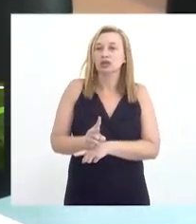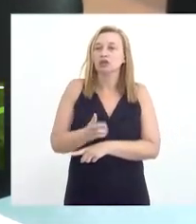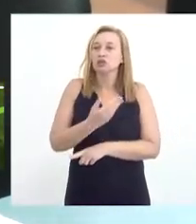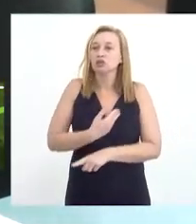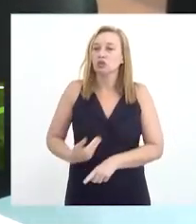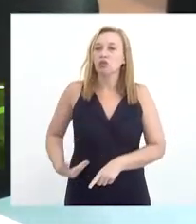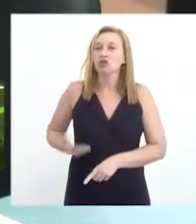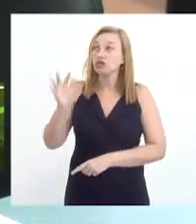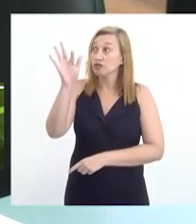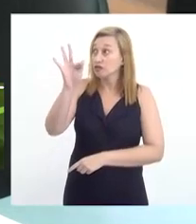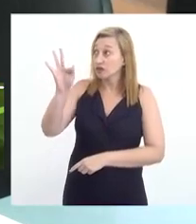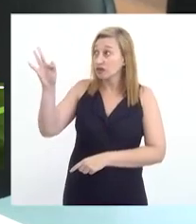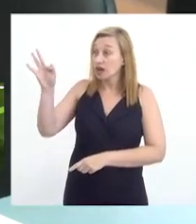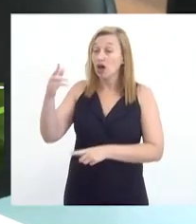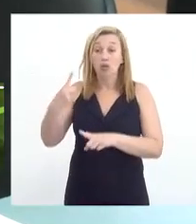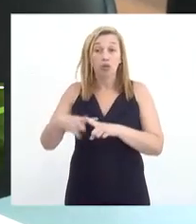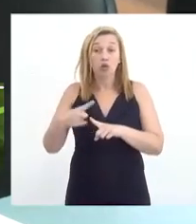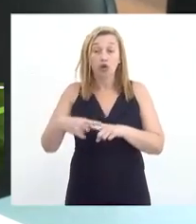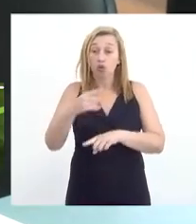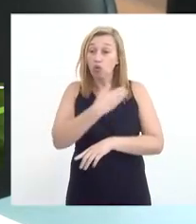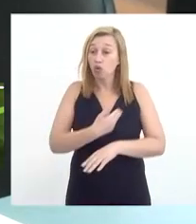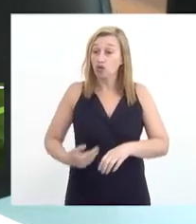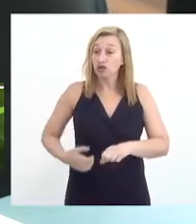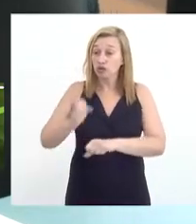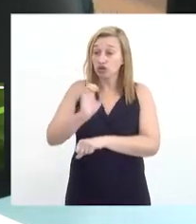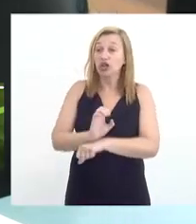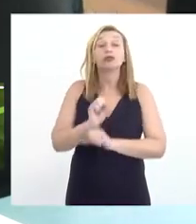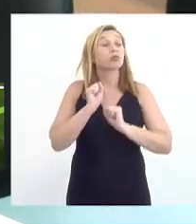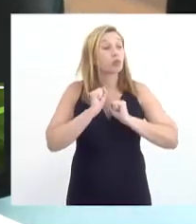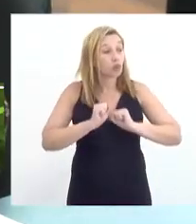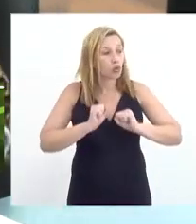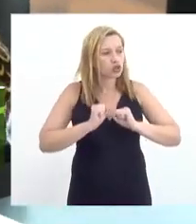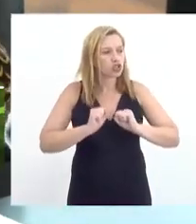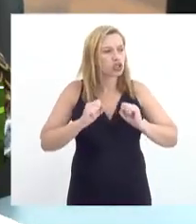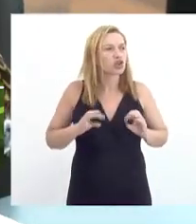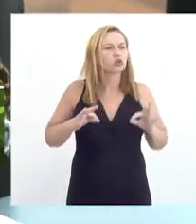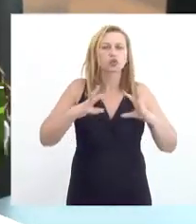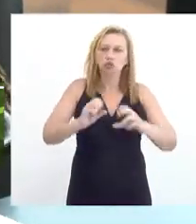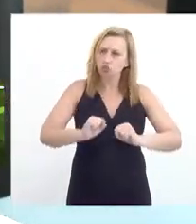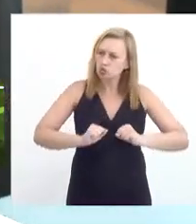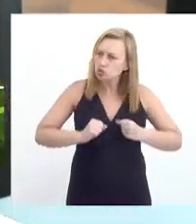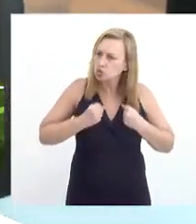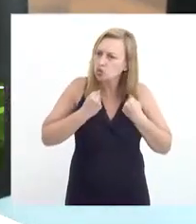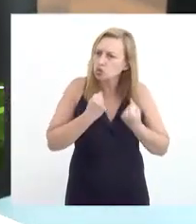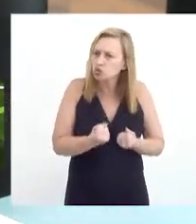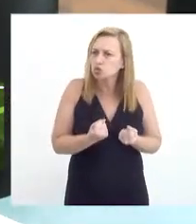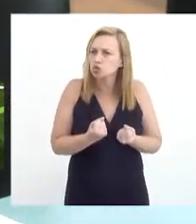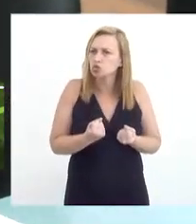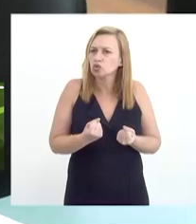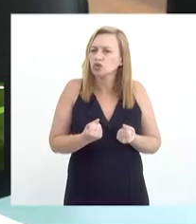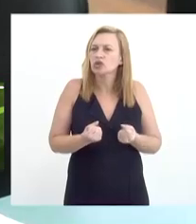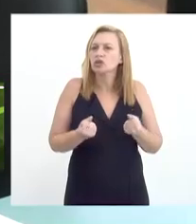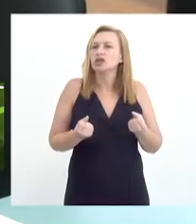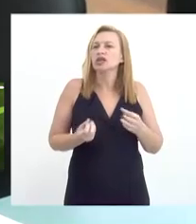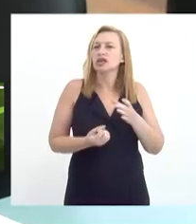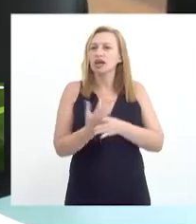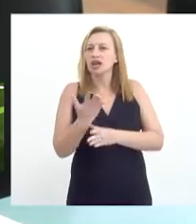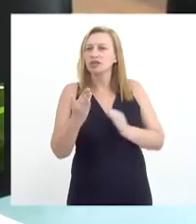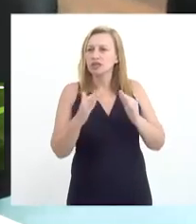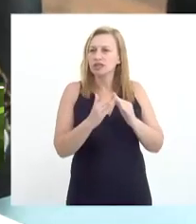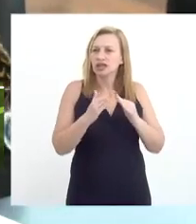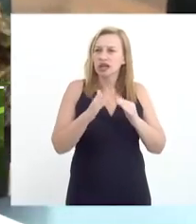federal Porque o governo Do estado Poderia Com todos os esforços Feitos por essa casa Com